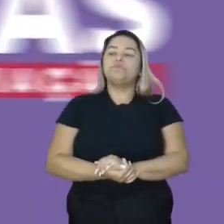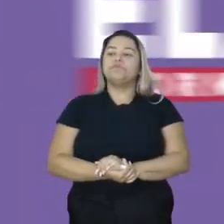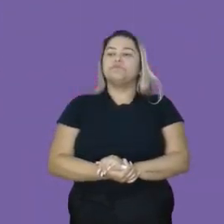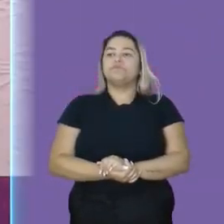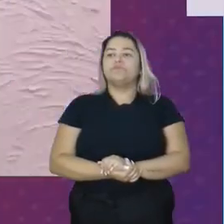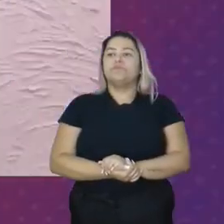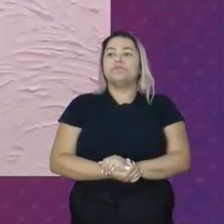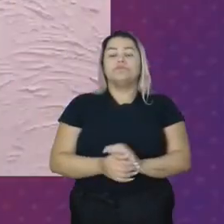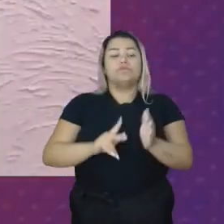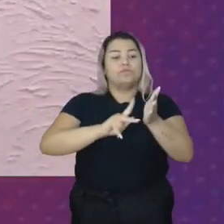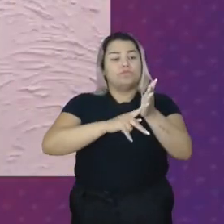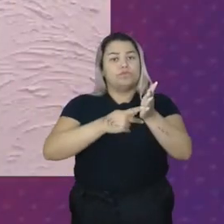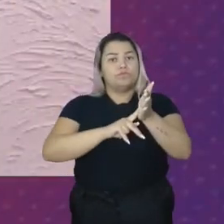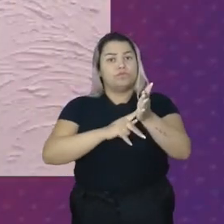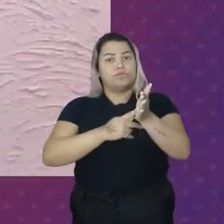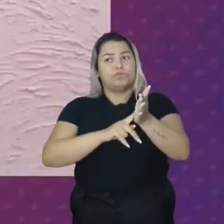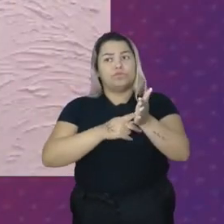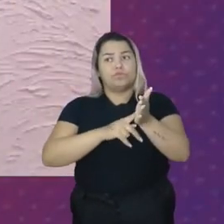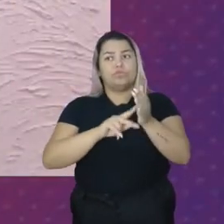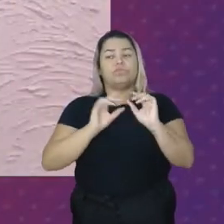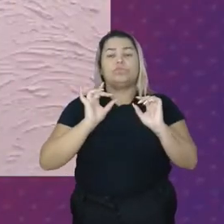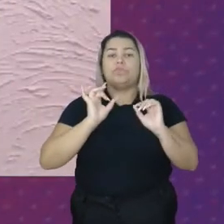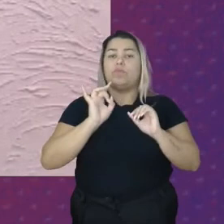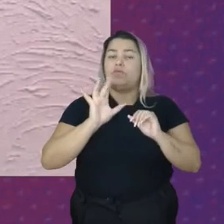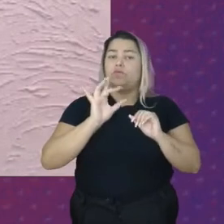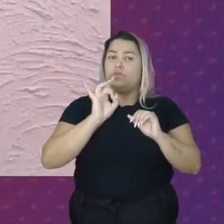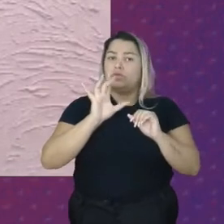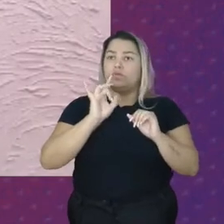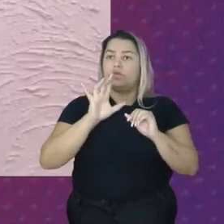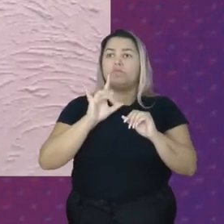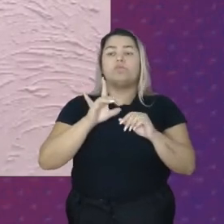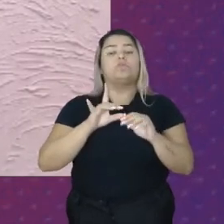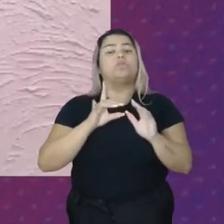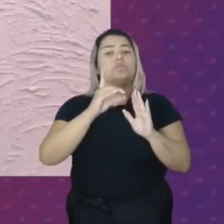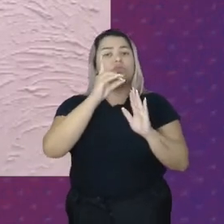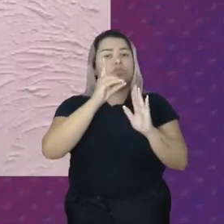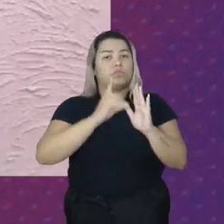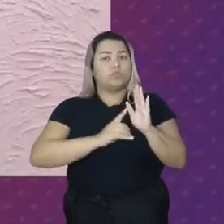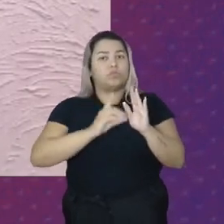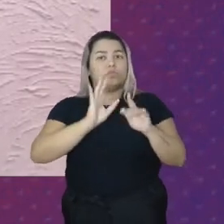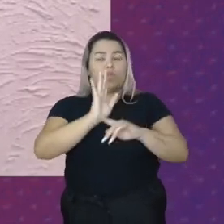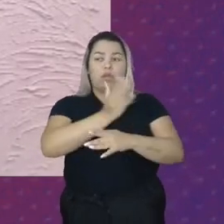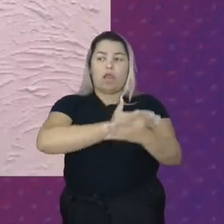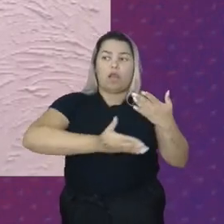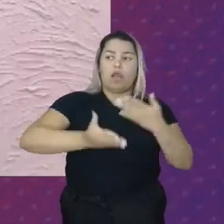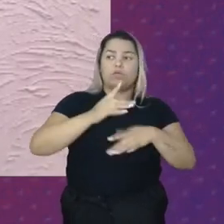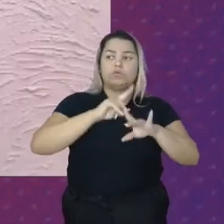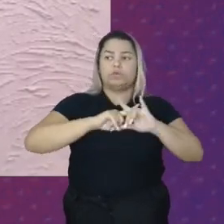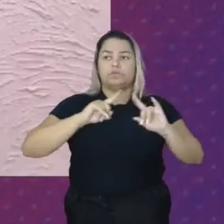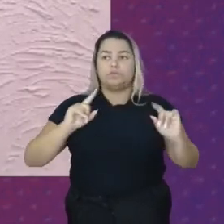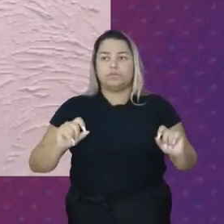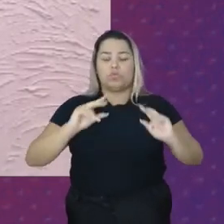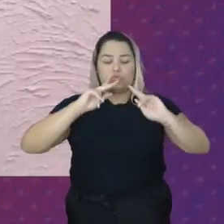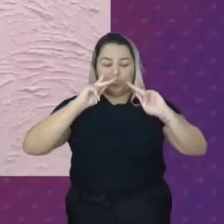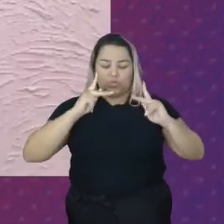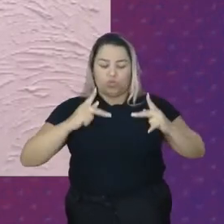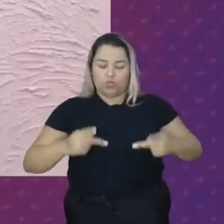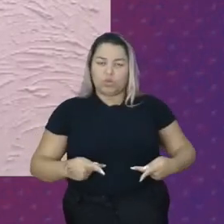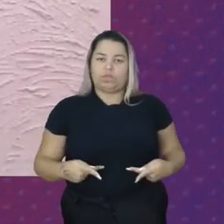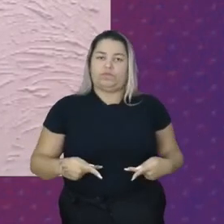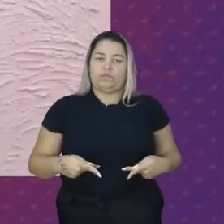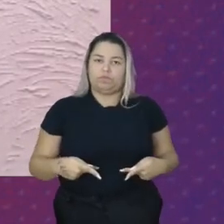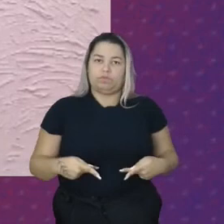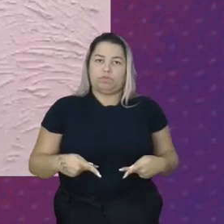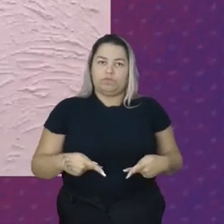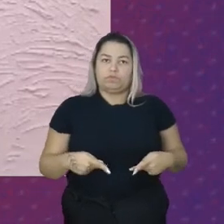o sindicato ele não é só para correr atrás do seu direito, mas tem a parte do humano também, né? A